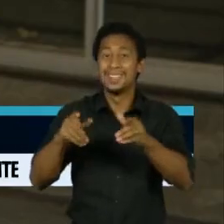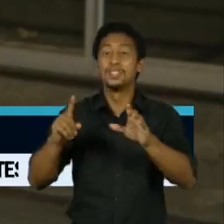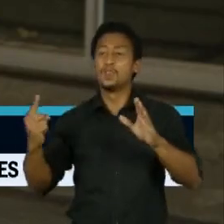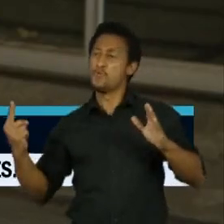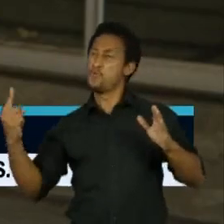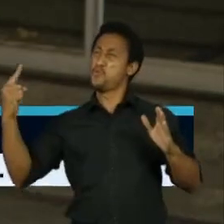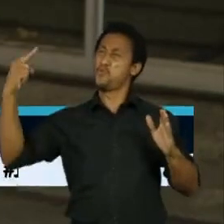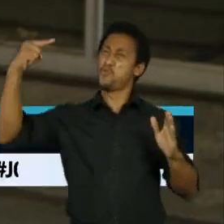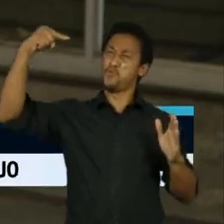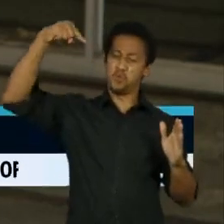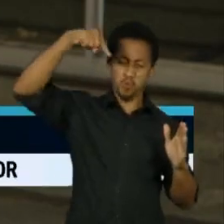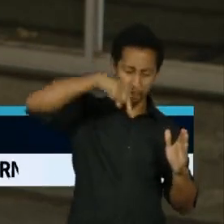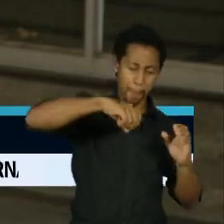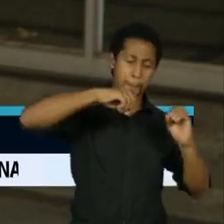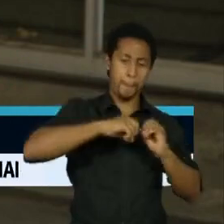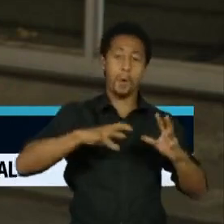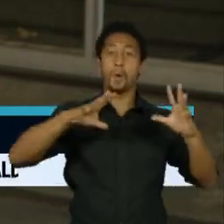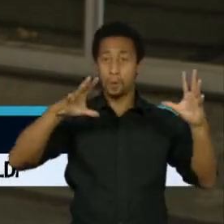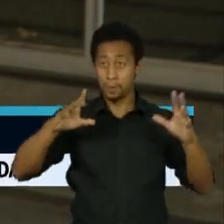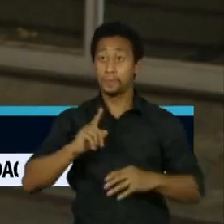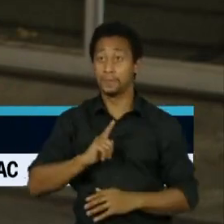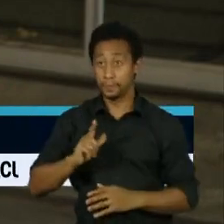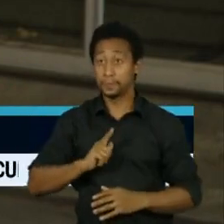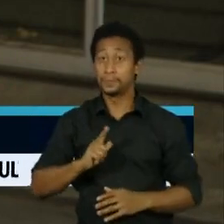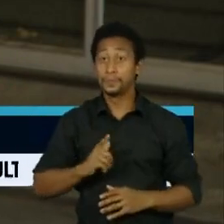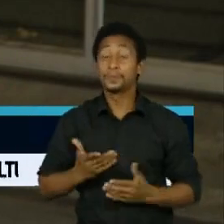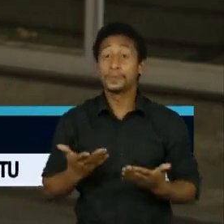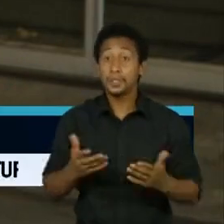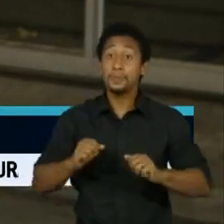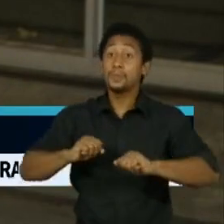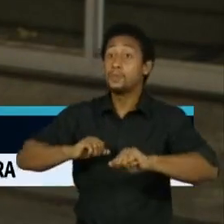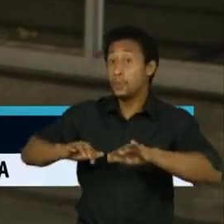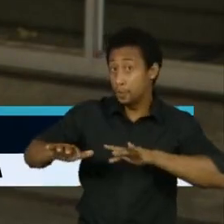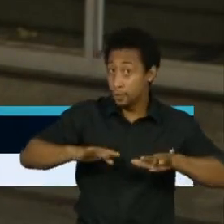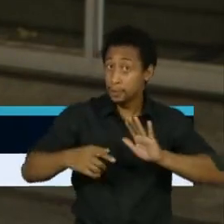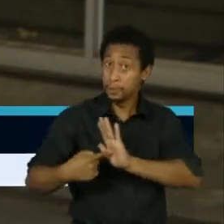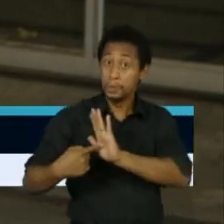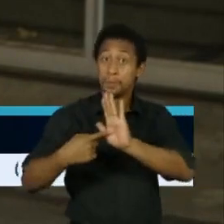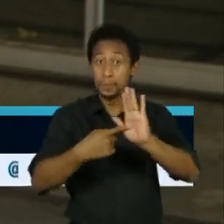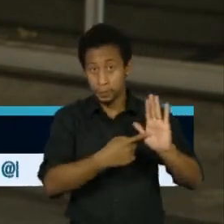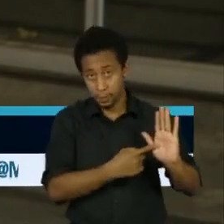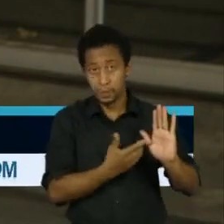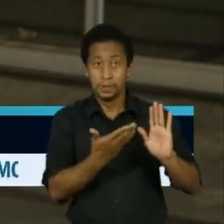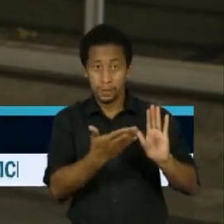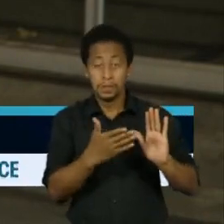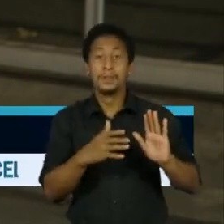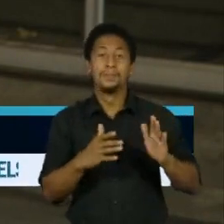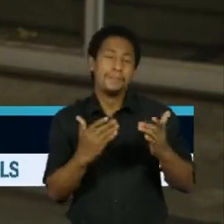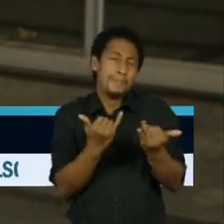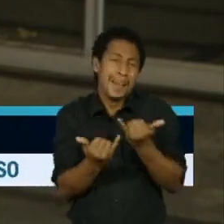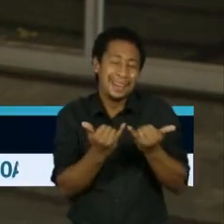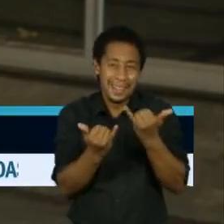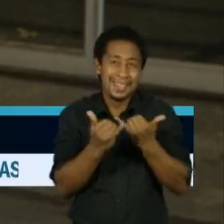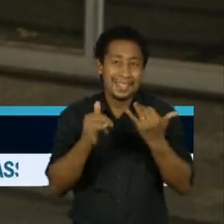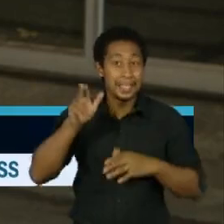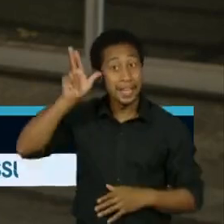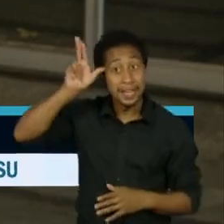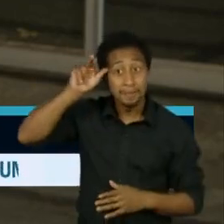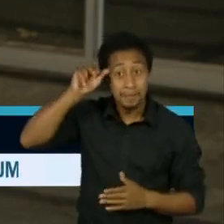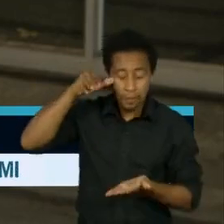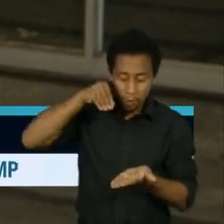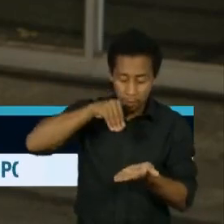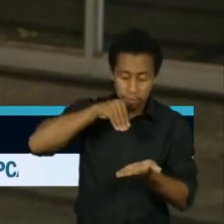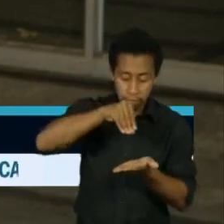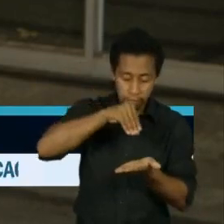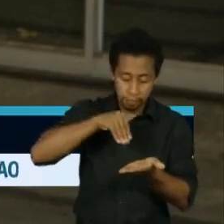Para estrategistas militares, a guerra na Ucrânia é como uma movimentação de peças num complexo jogo de xadrez. Um professor